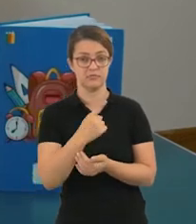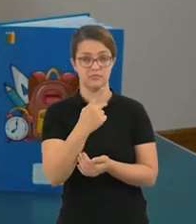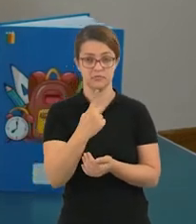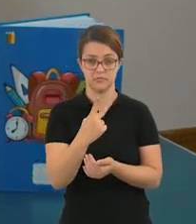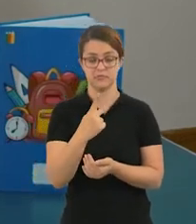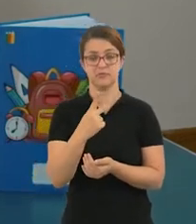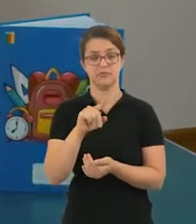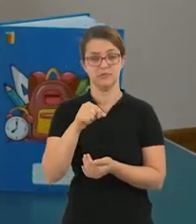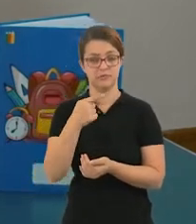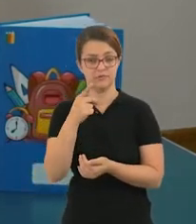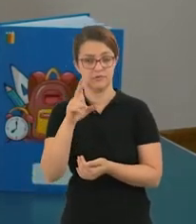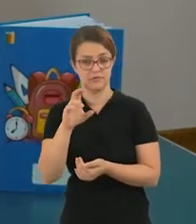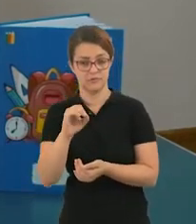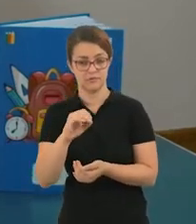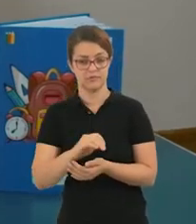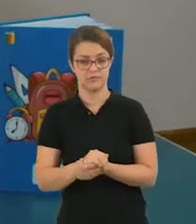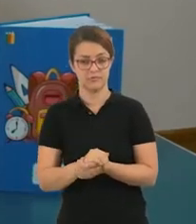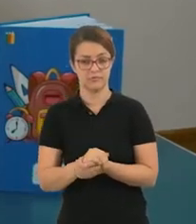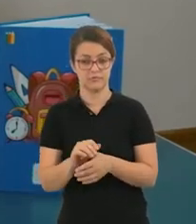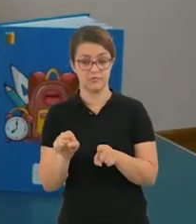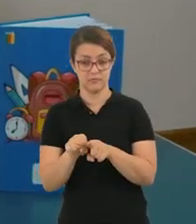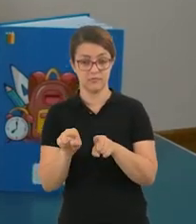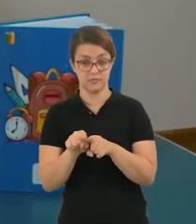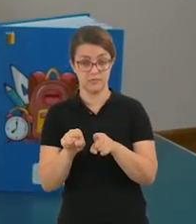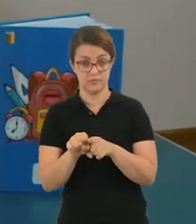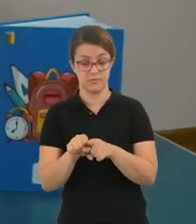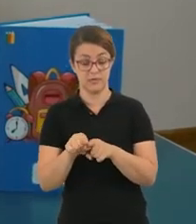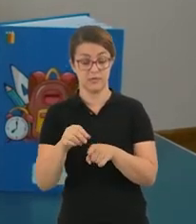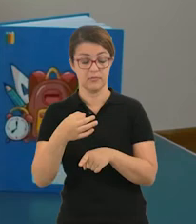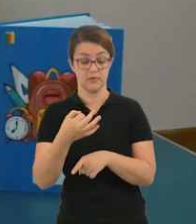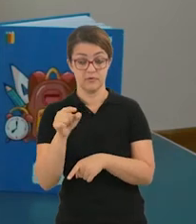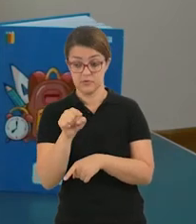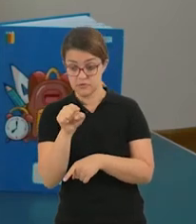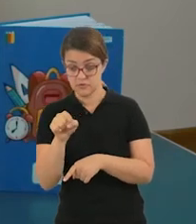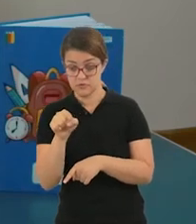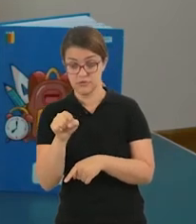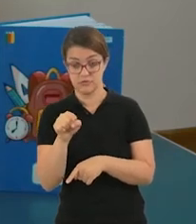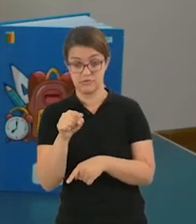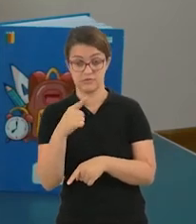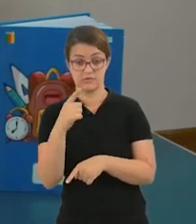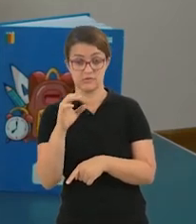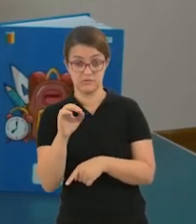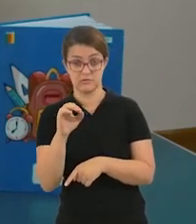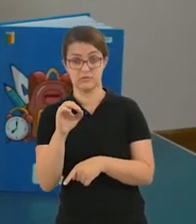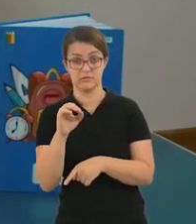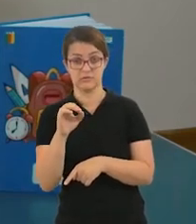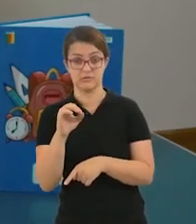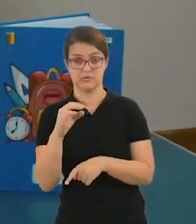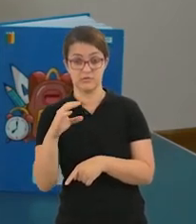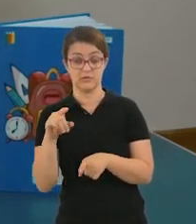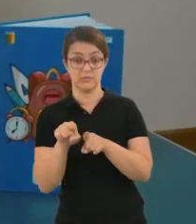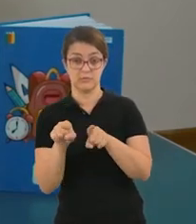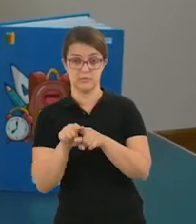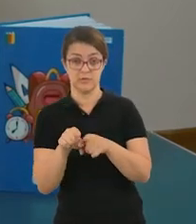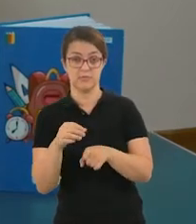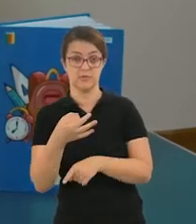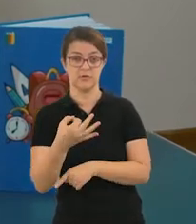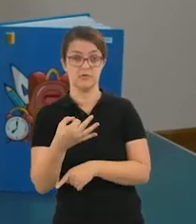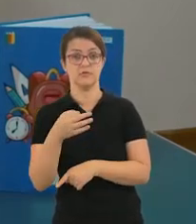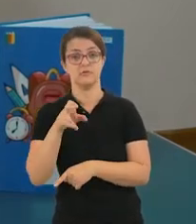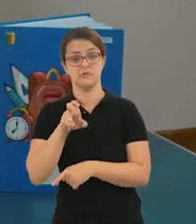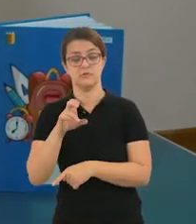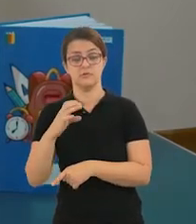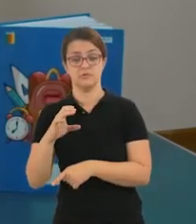50, 12,50. E eu marquei mais um X aqui na moeda de 10 centavos e na moeda de 5